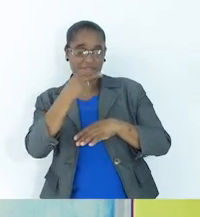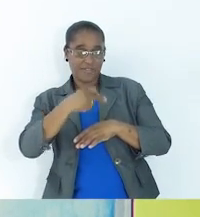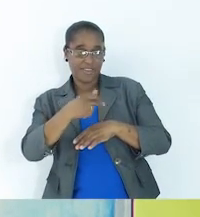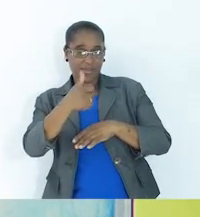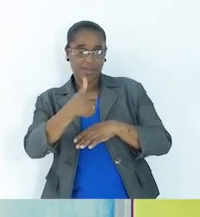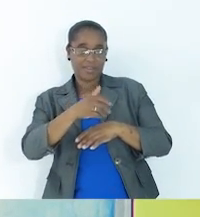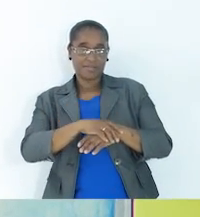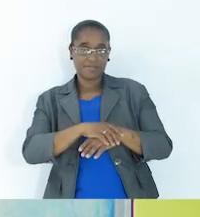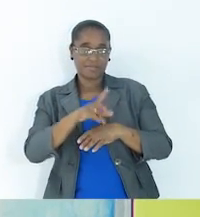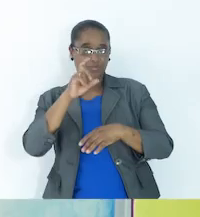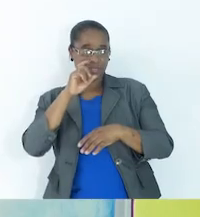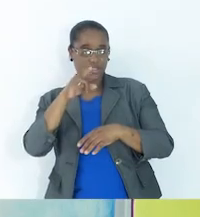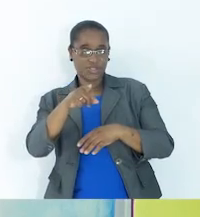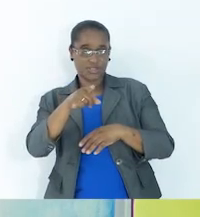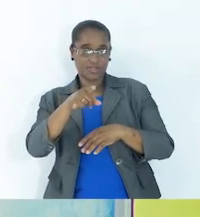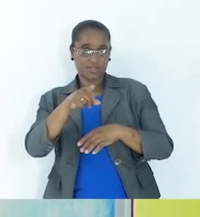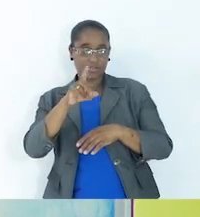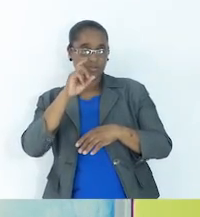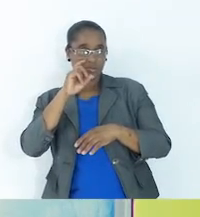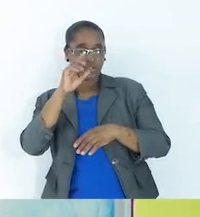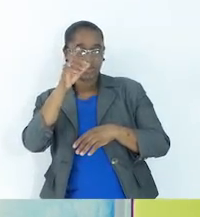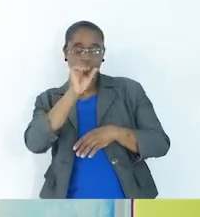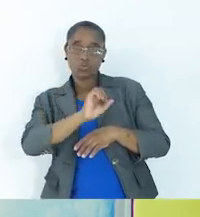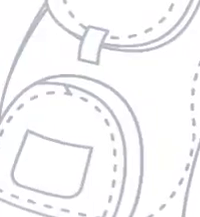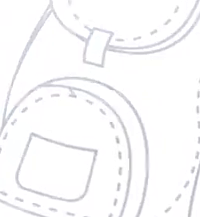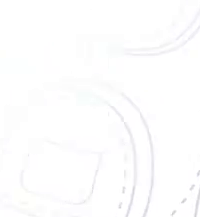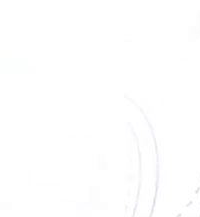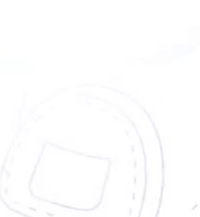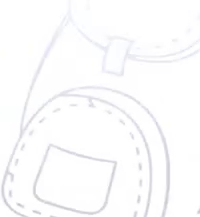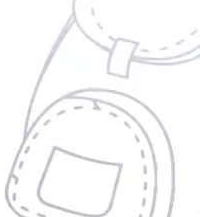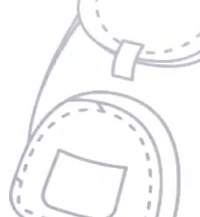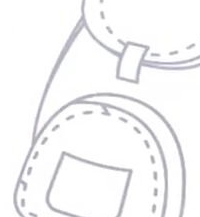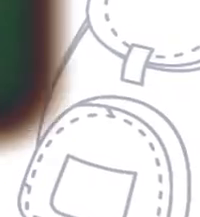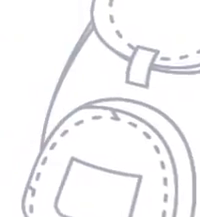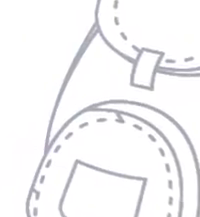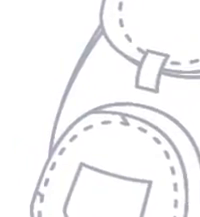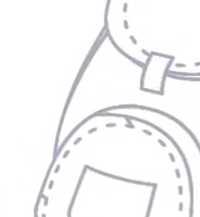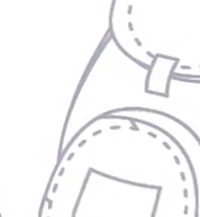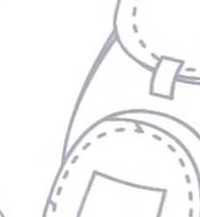Proteja-te e proteja os teus.